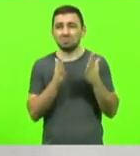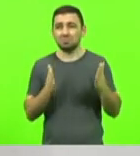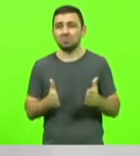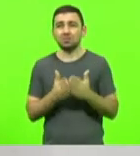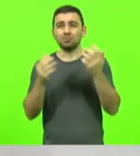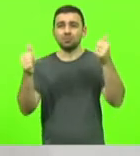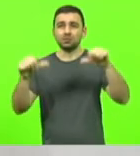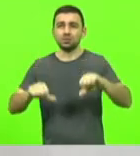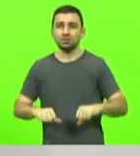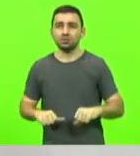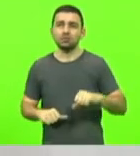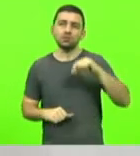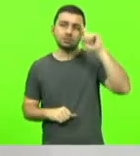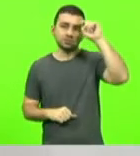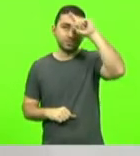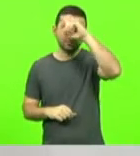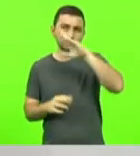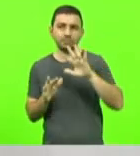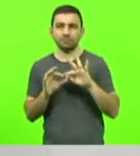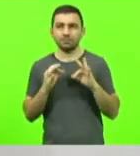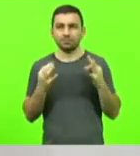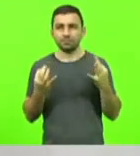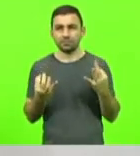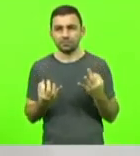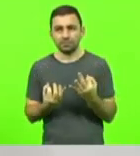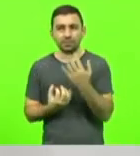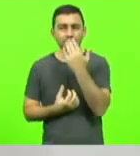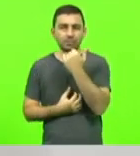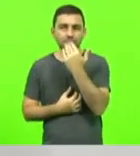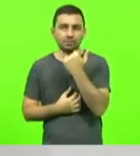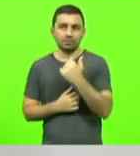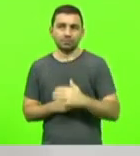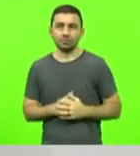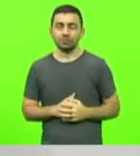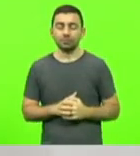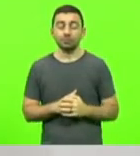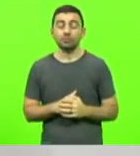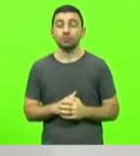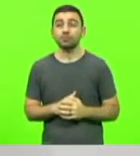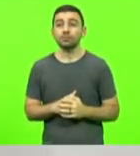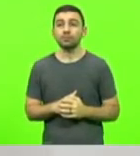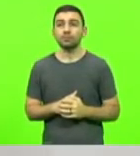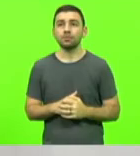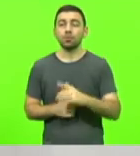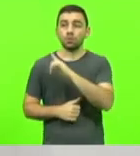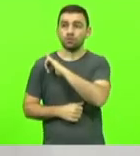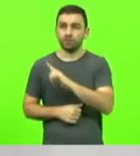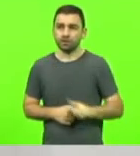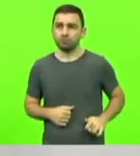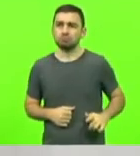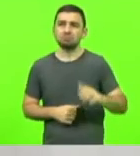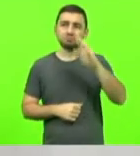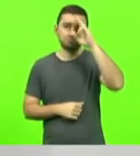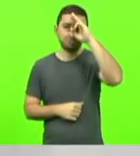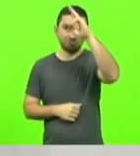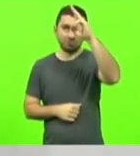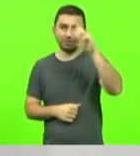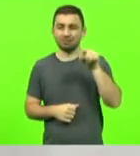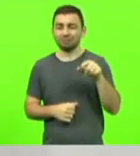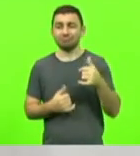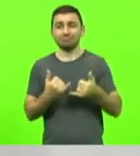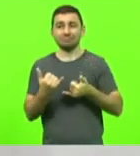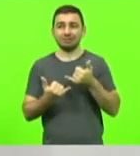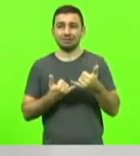a dificuldade dessas famílias terem alimentos. Ou seja, o governo Bolsonaro brinca com a vida